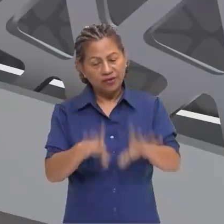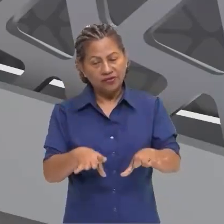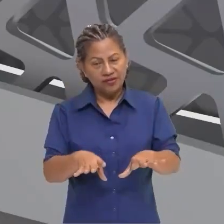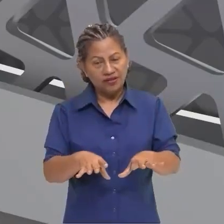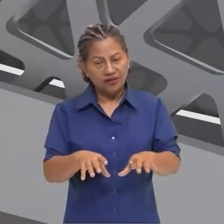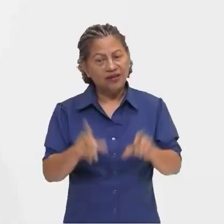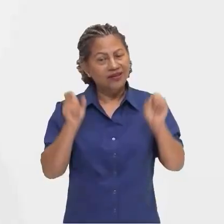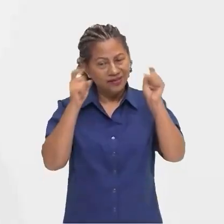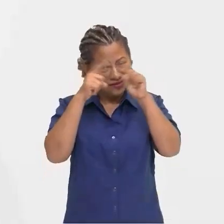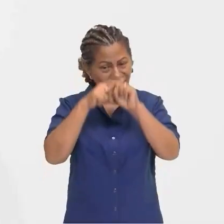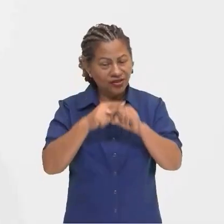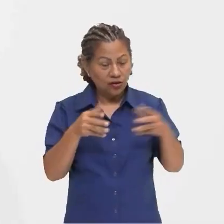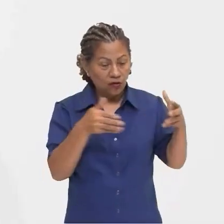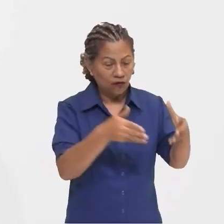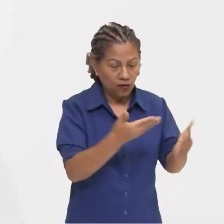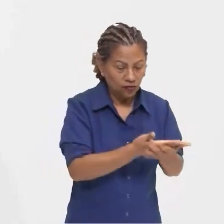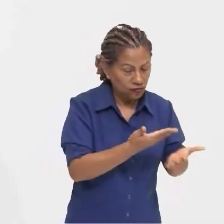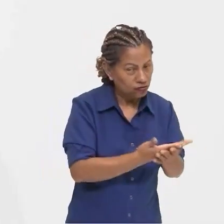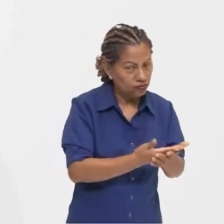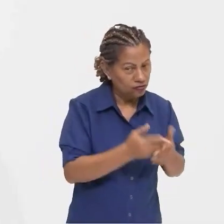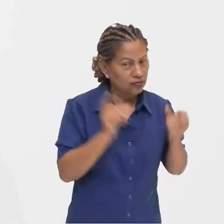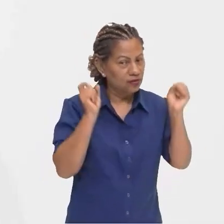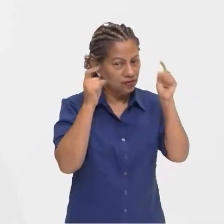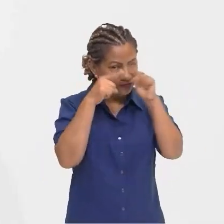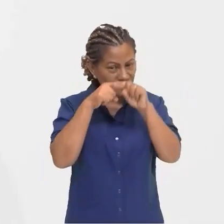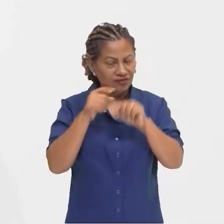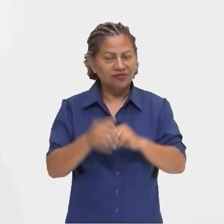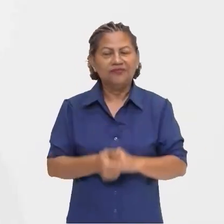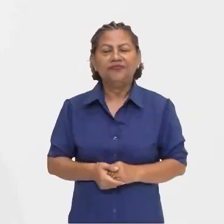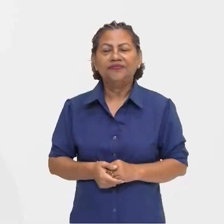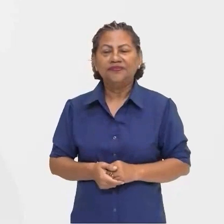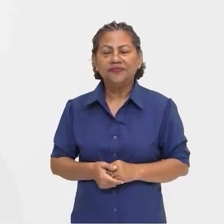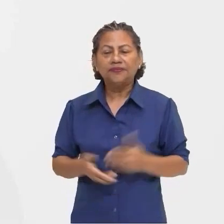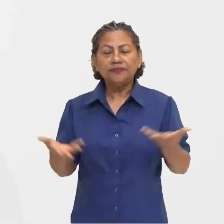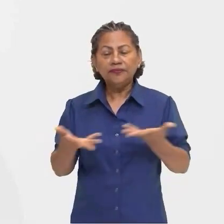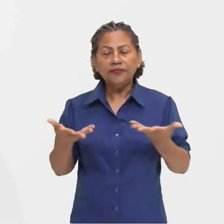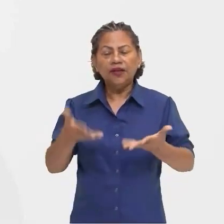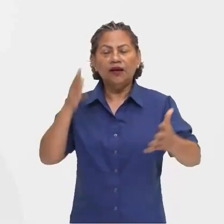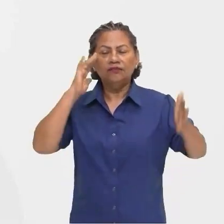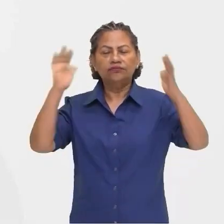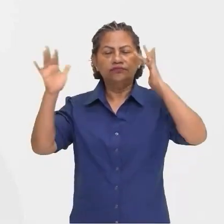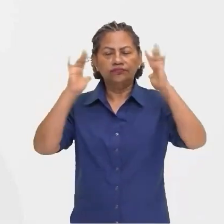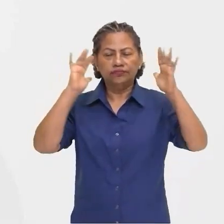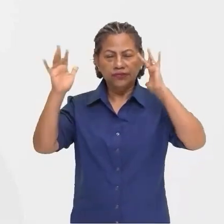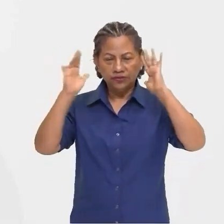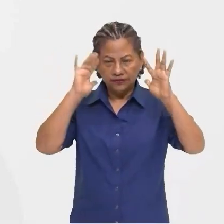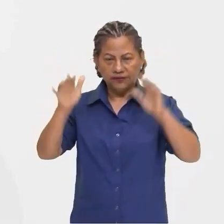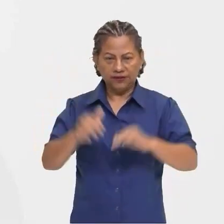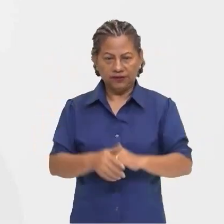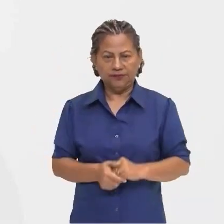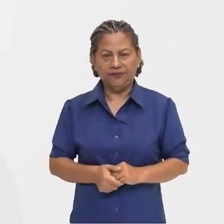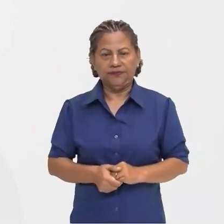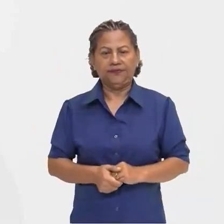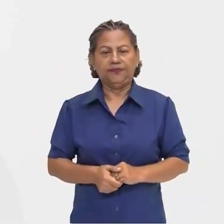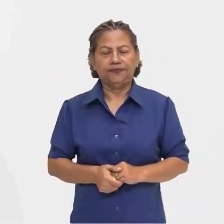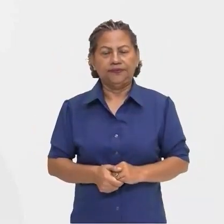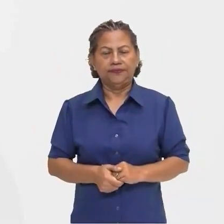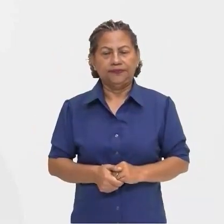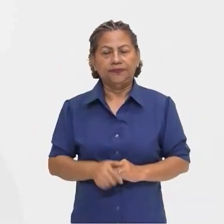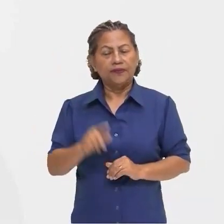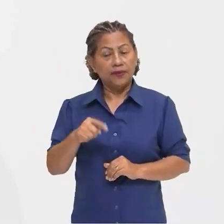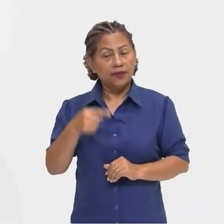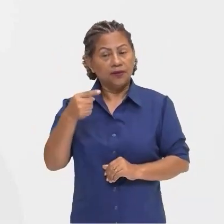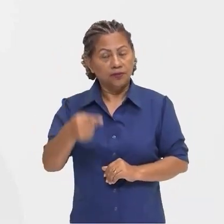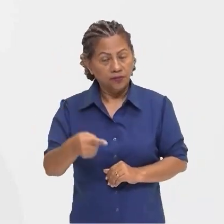fácil. Então, vamos aí acompanhando as nossas reflexões, certo? Mais à frente a gente vai ver,